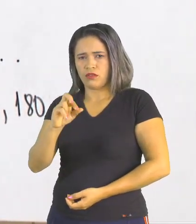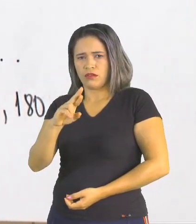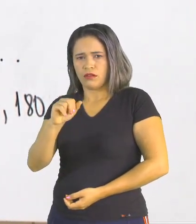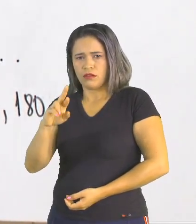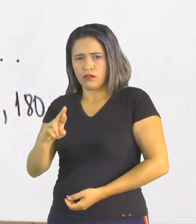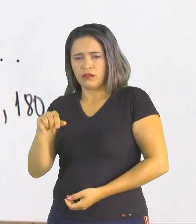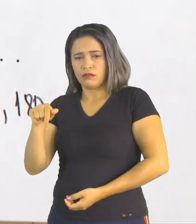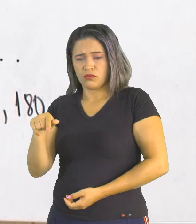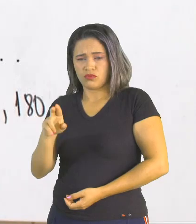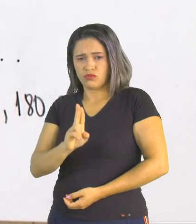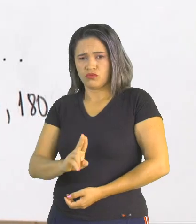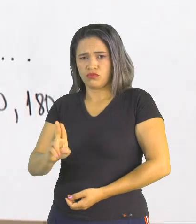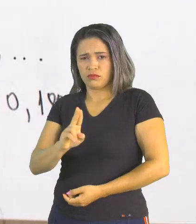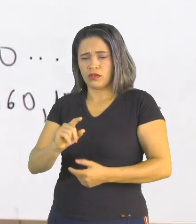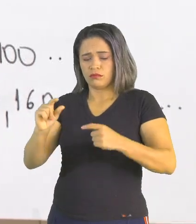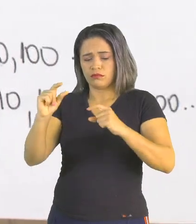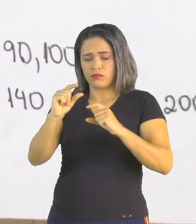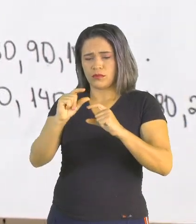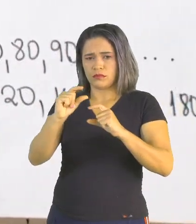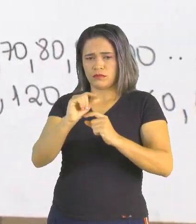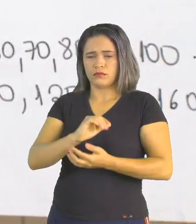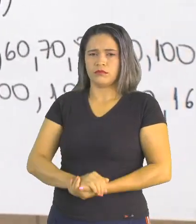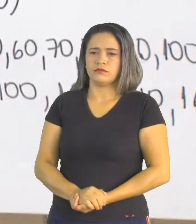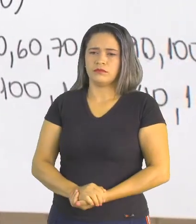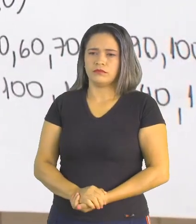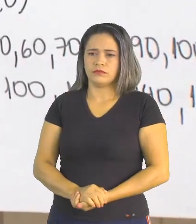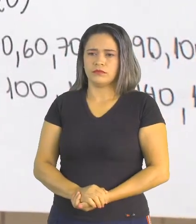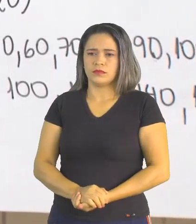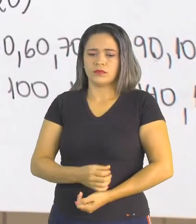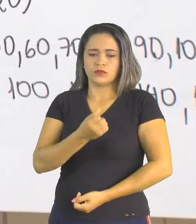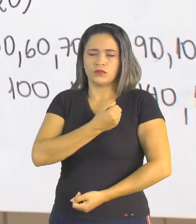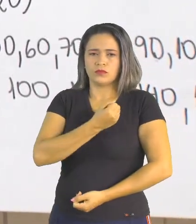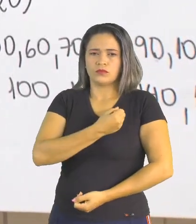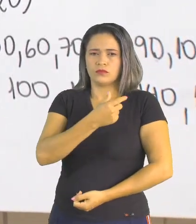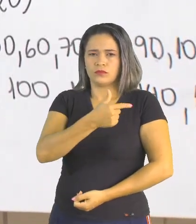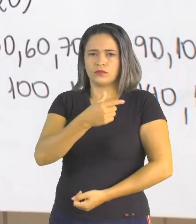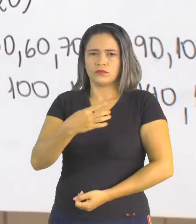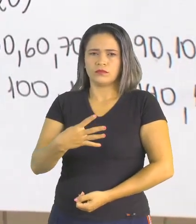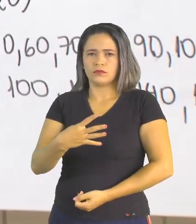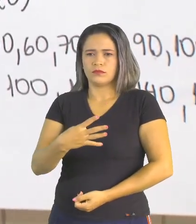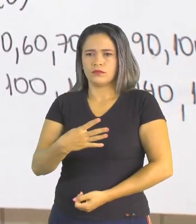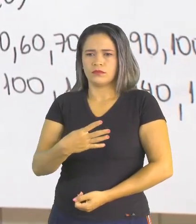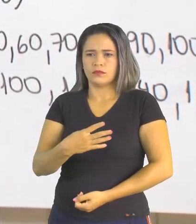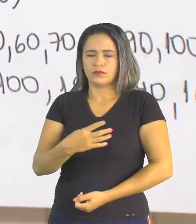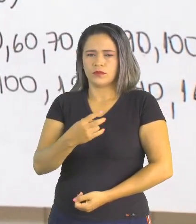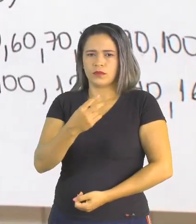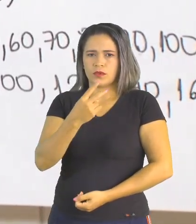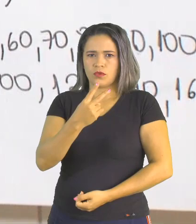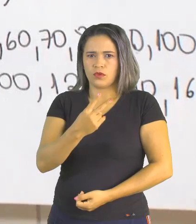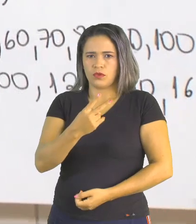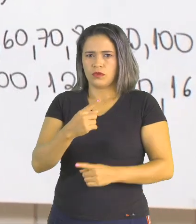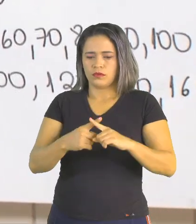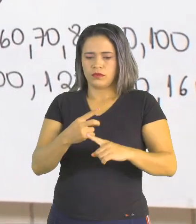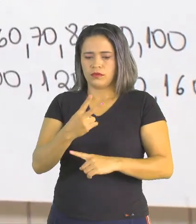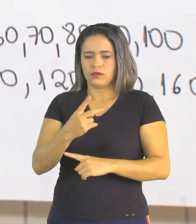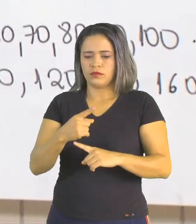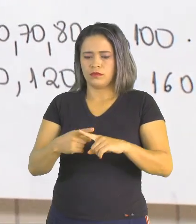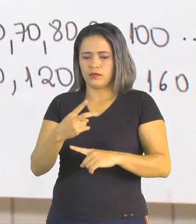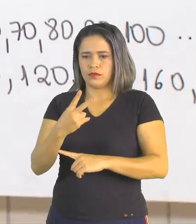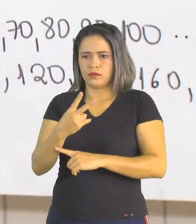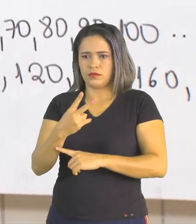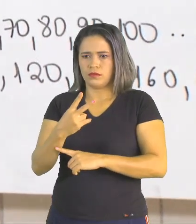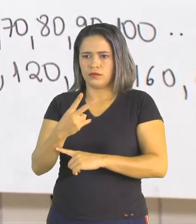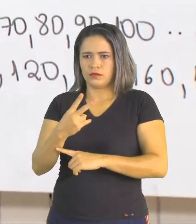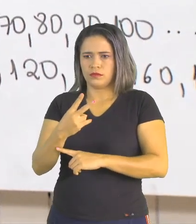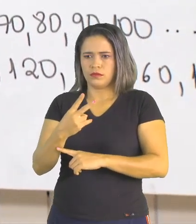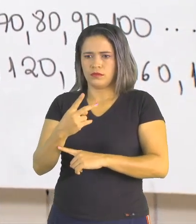utilizei potenciação, turma. Número 24. 2 vezes 2 vezes 2